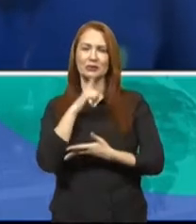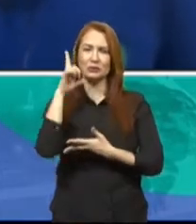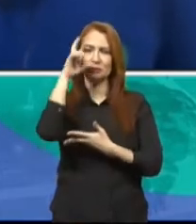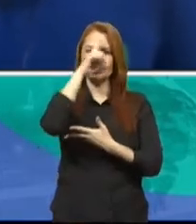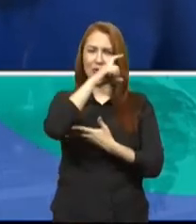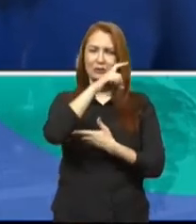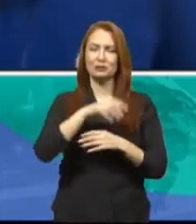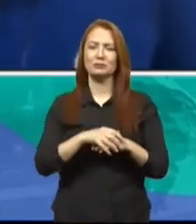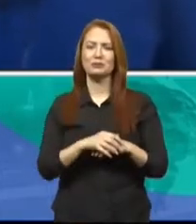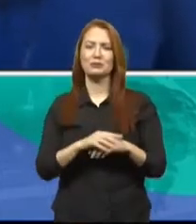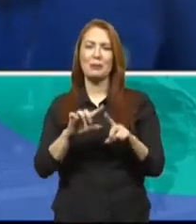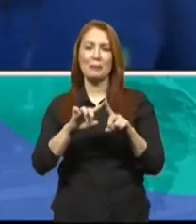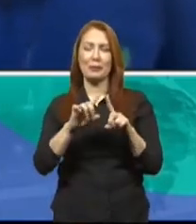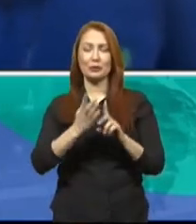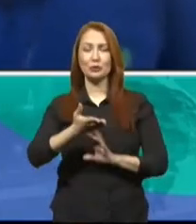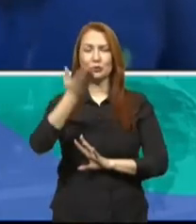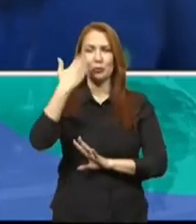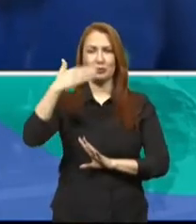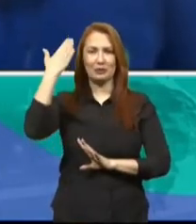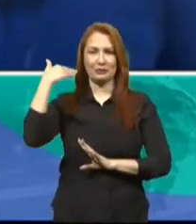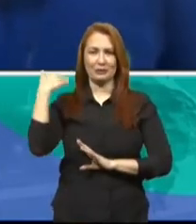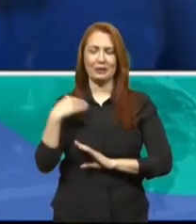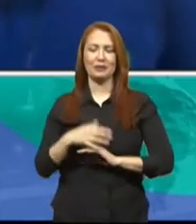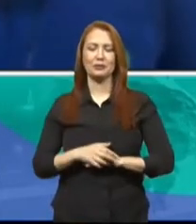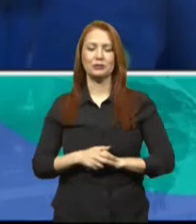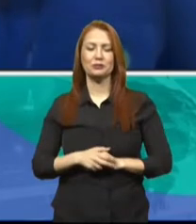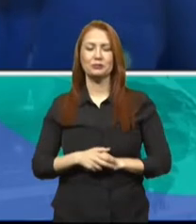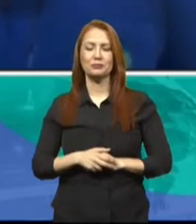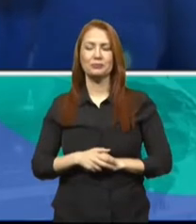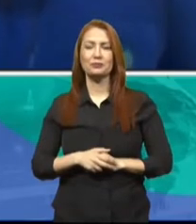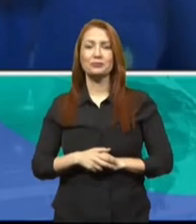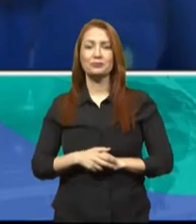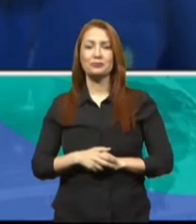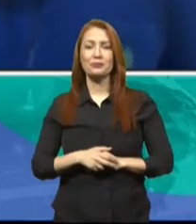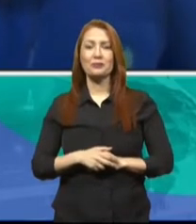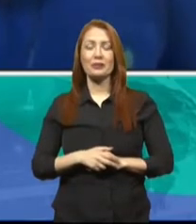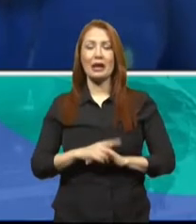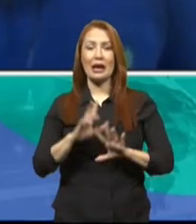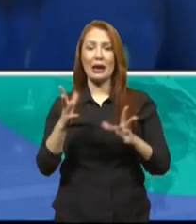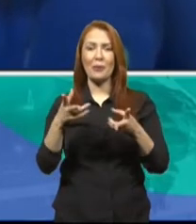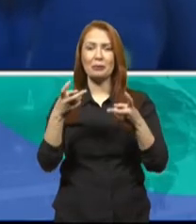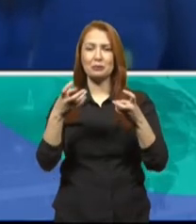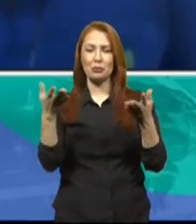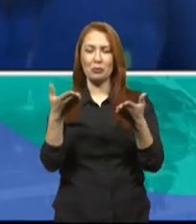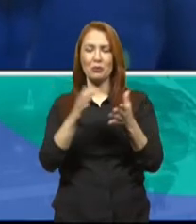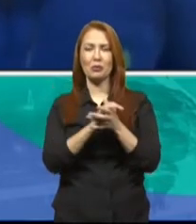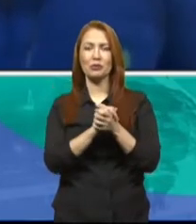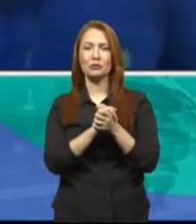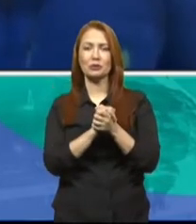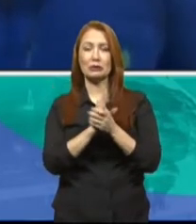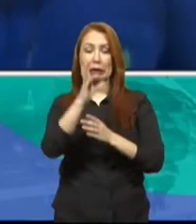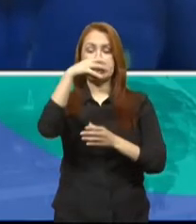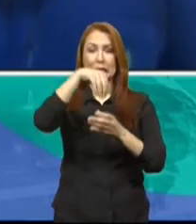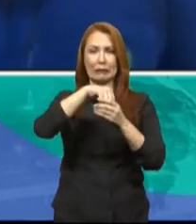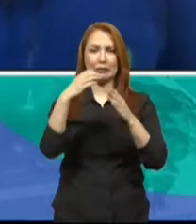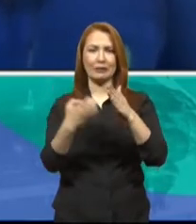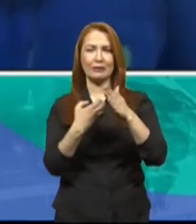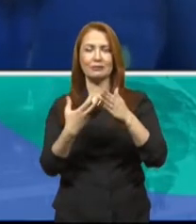passado. Felizmente, teve alguns jovens que se formaram daqui de dentro da cooperativa e